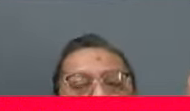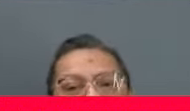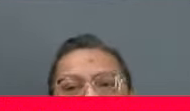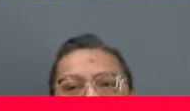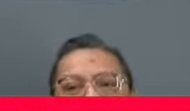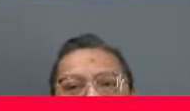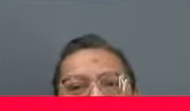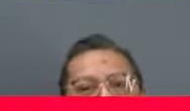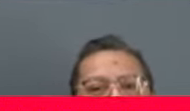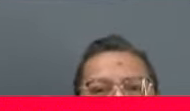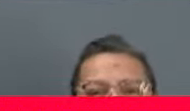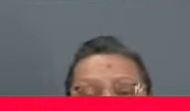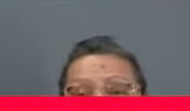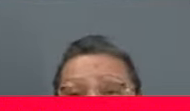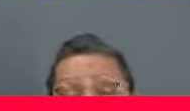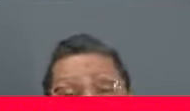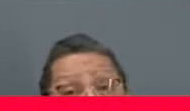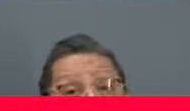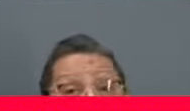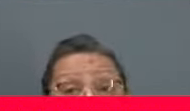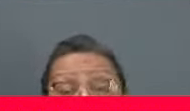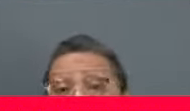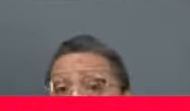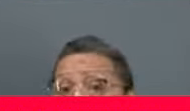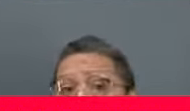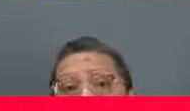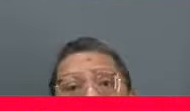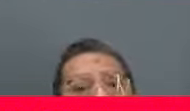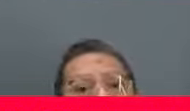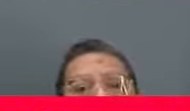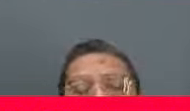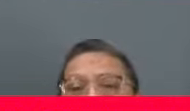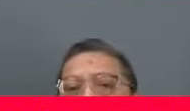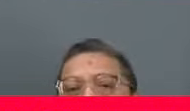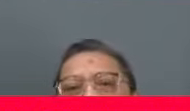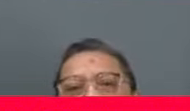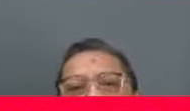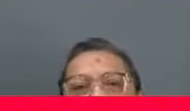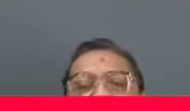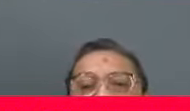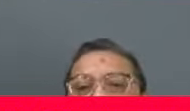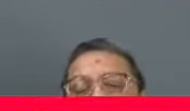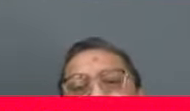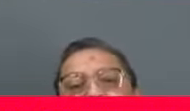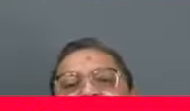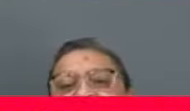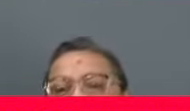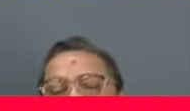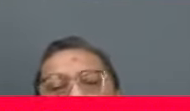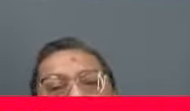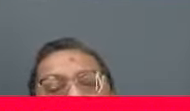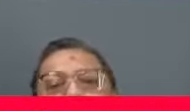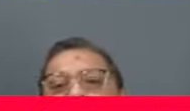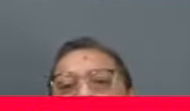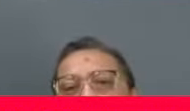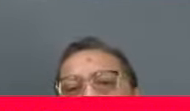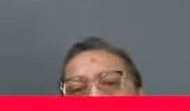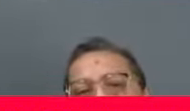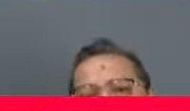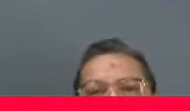conservadores grande parte da mídia parou de publicar os fatos publica o tempo inteiro as